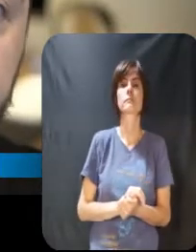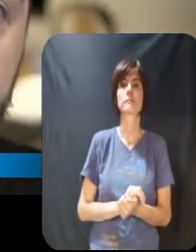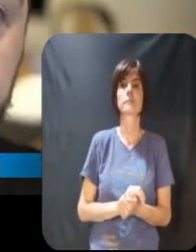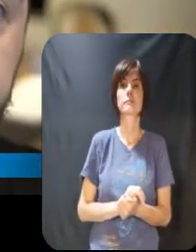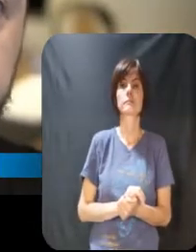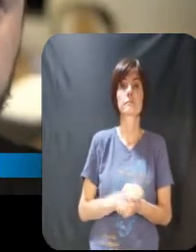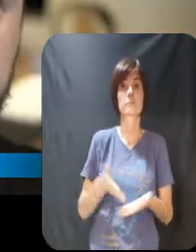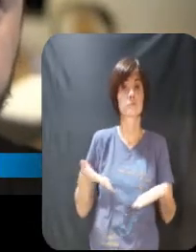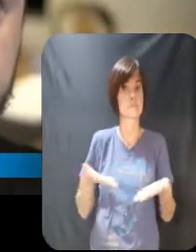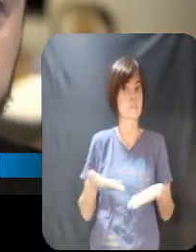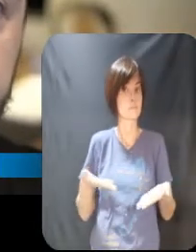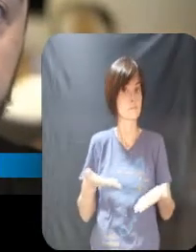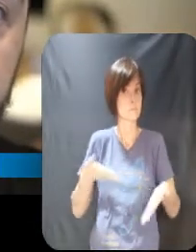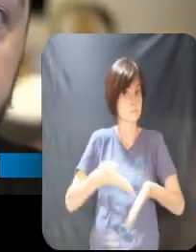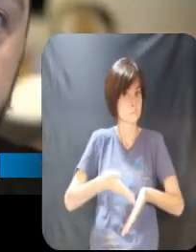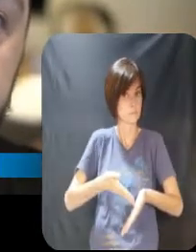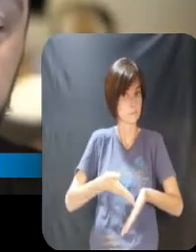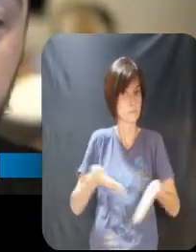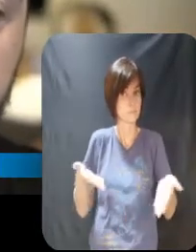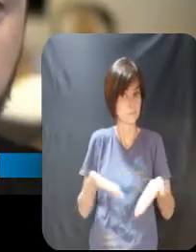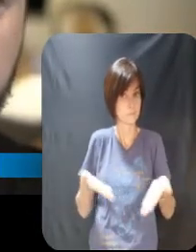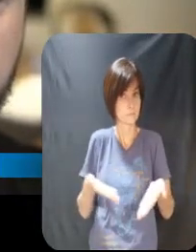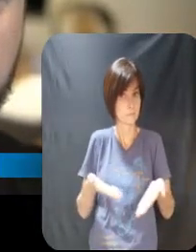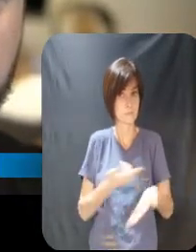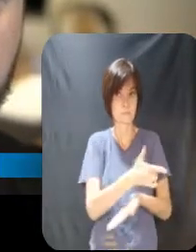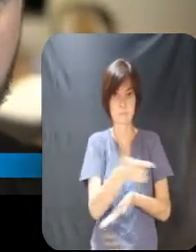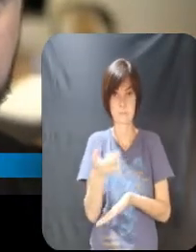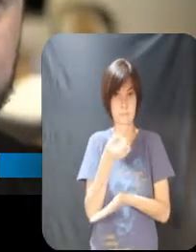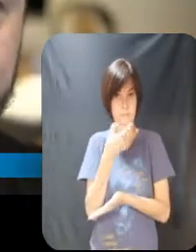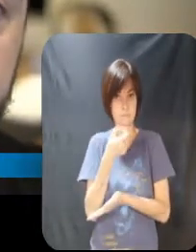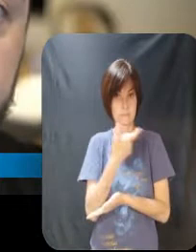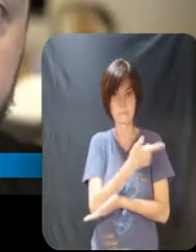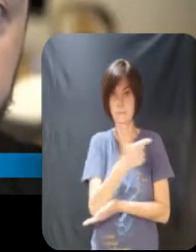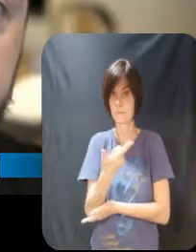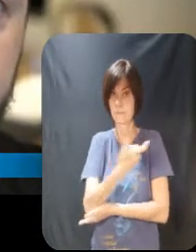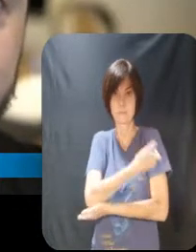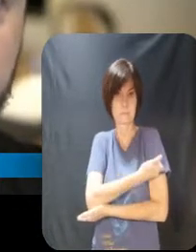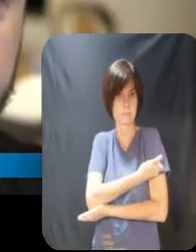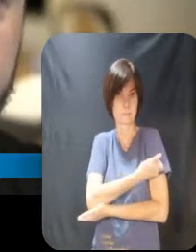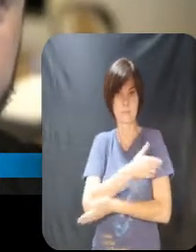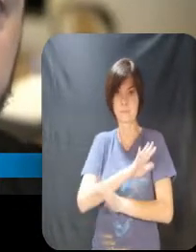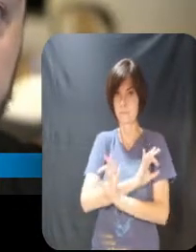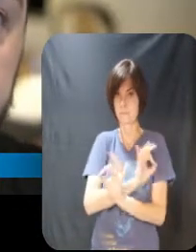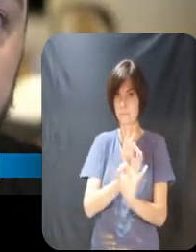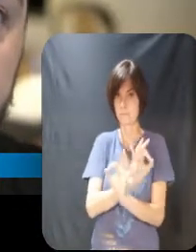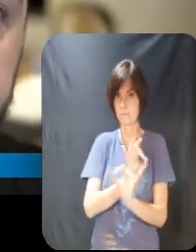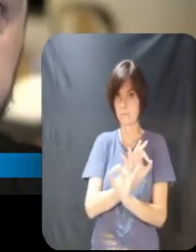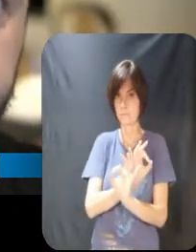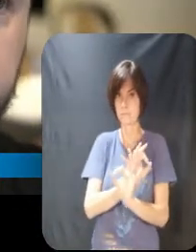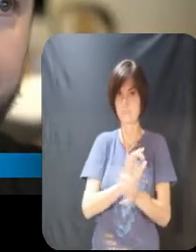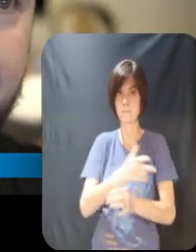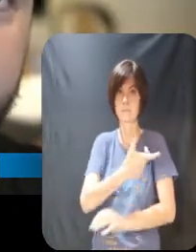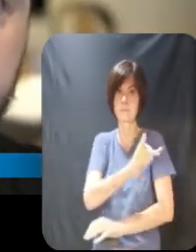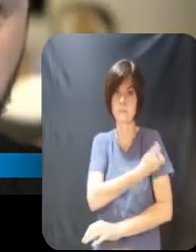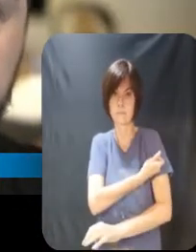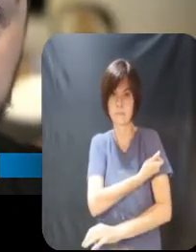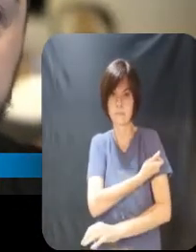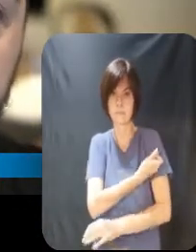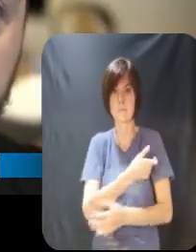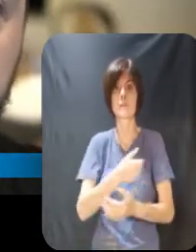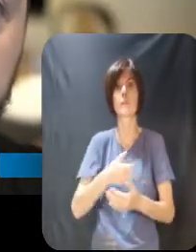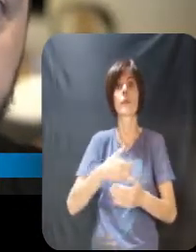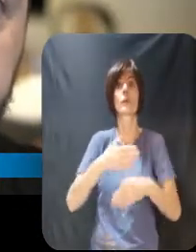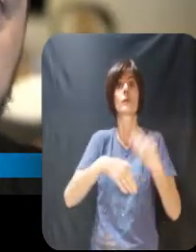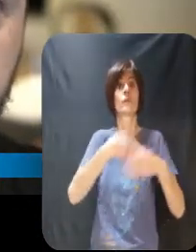tem nem remédio nem vacina para o coronavírus. Vacinas estão em desenvolvimento. Vários países